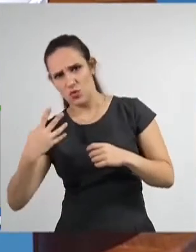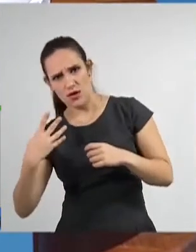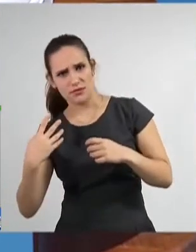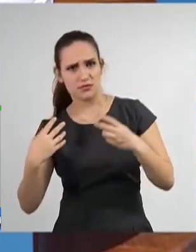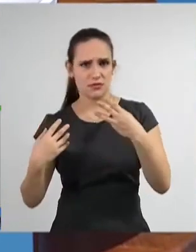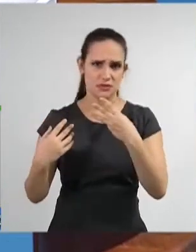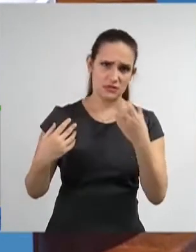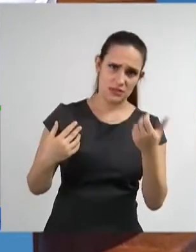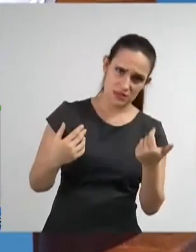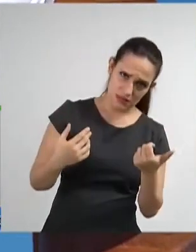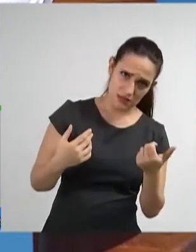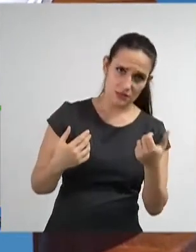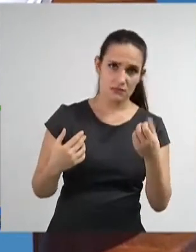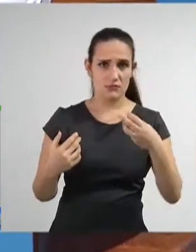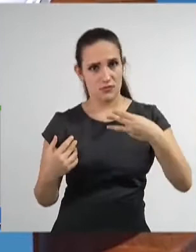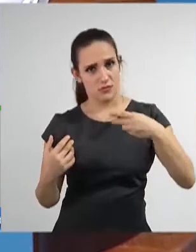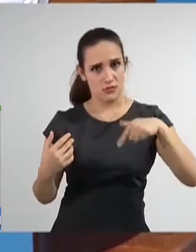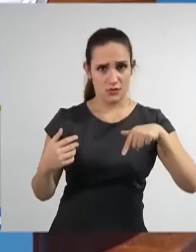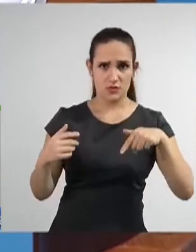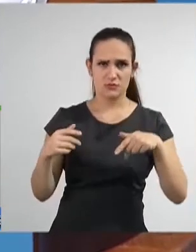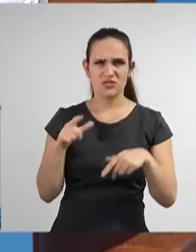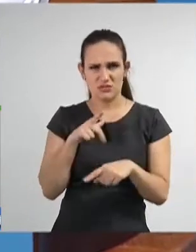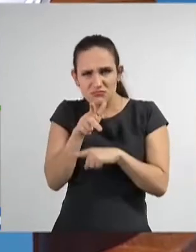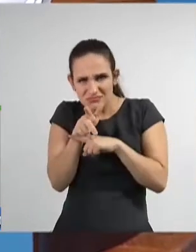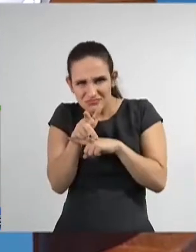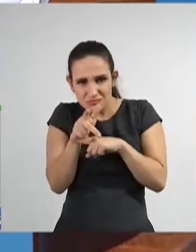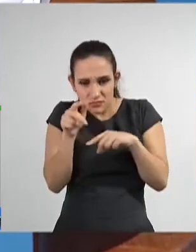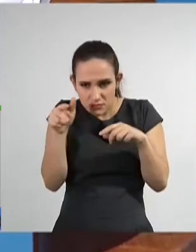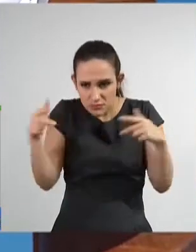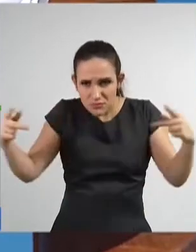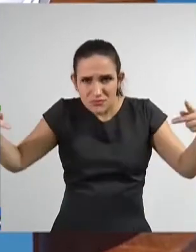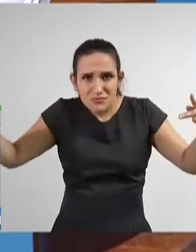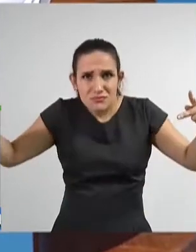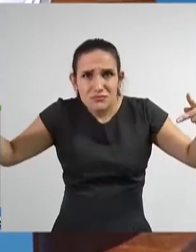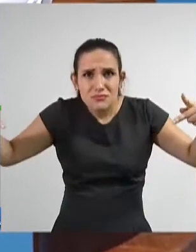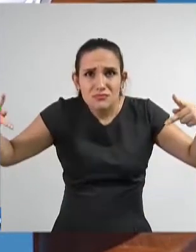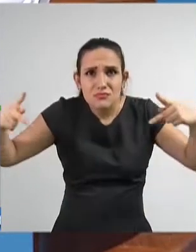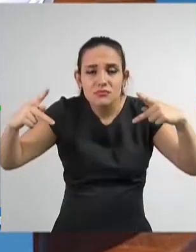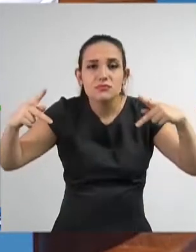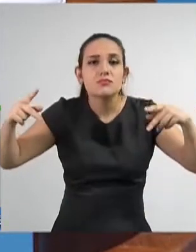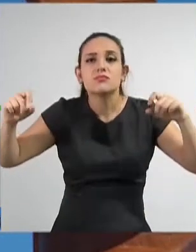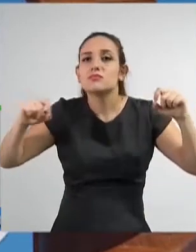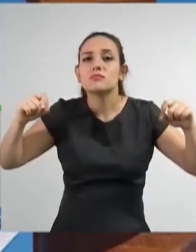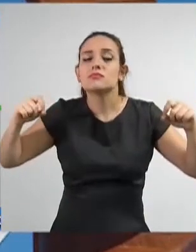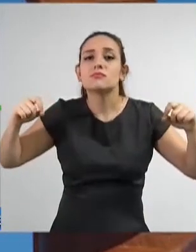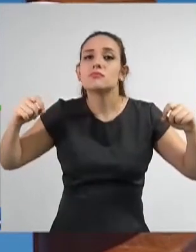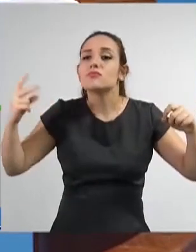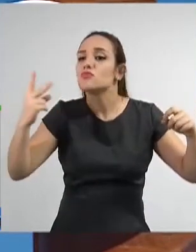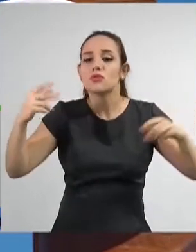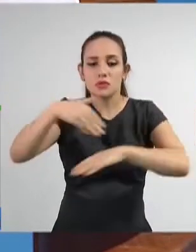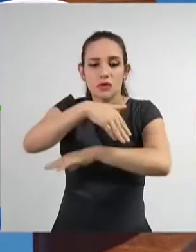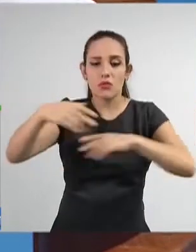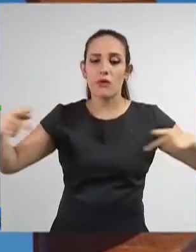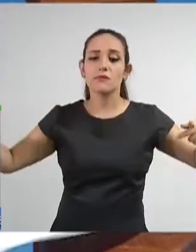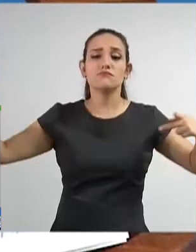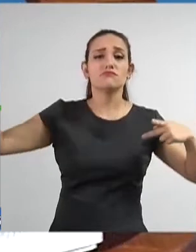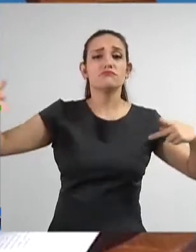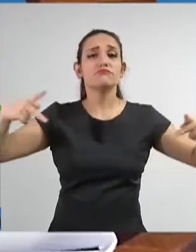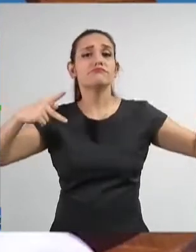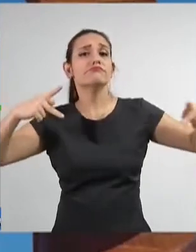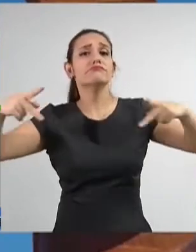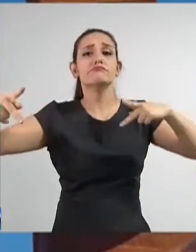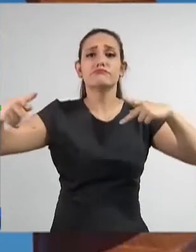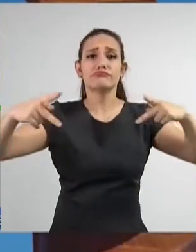anos. Imagens de segurança mostraram que os dois motociclistas praticamente seguiam no meio da via no exato momento da